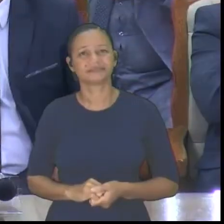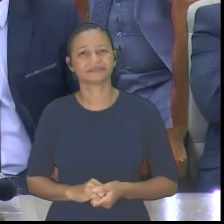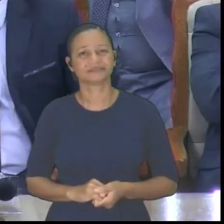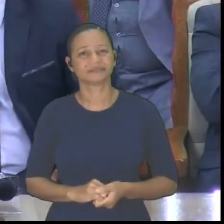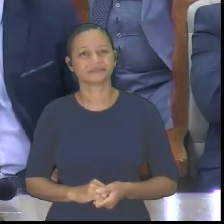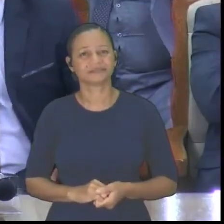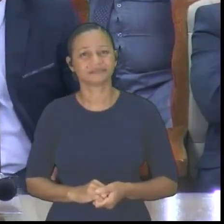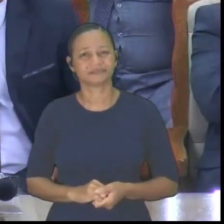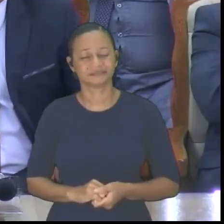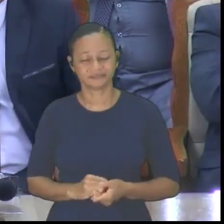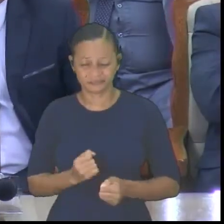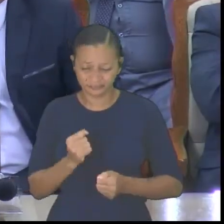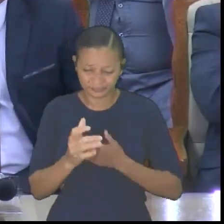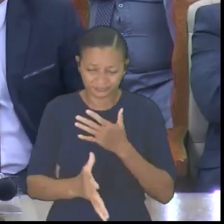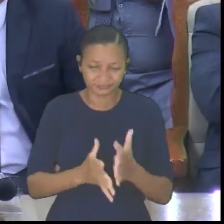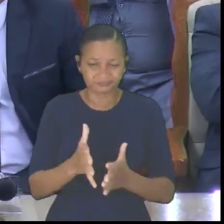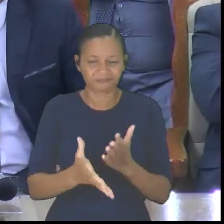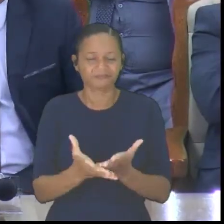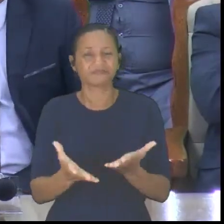e ele dissesse assim: